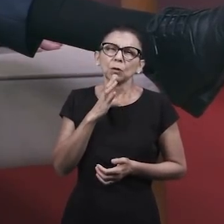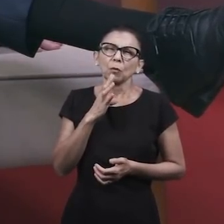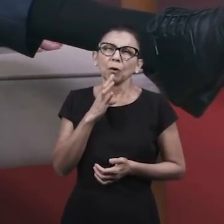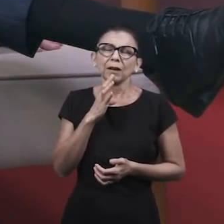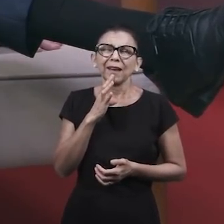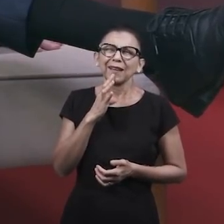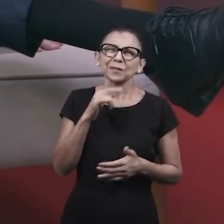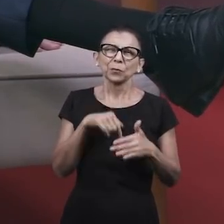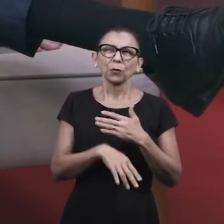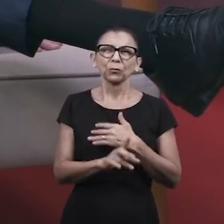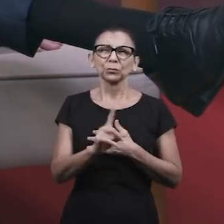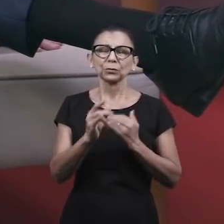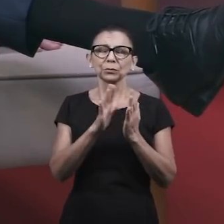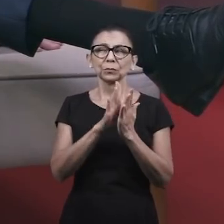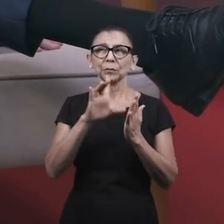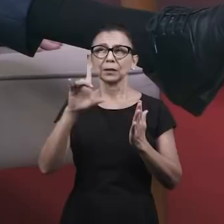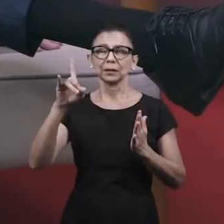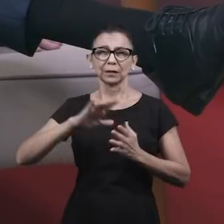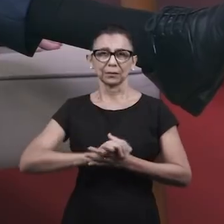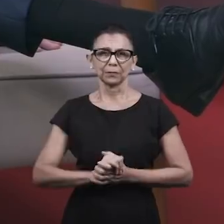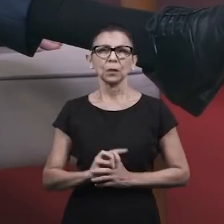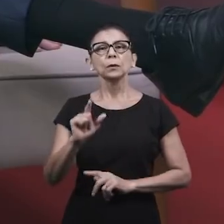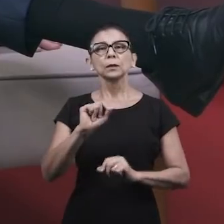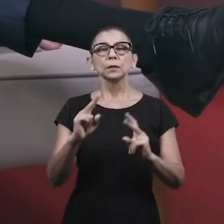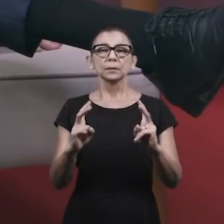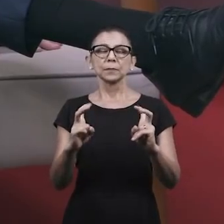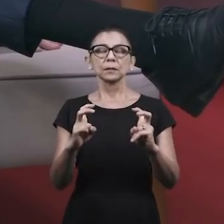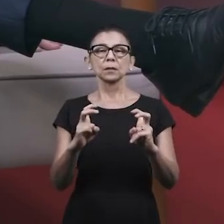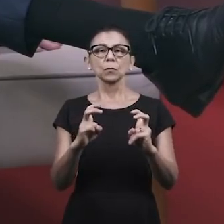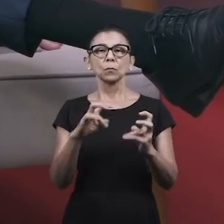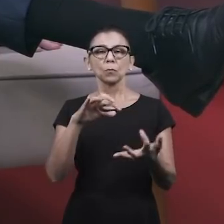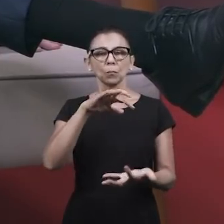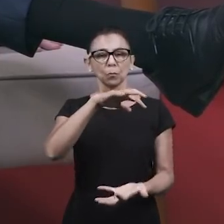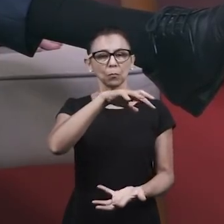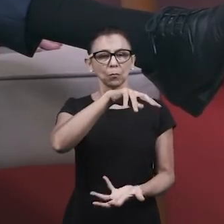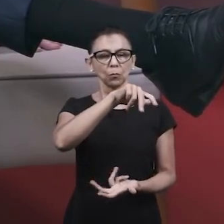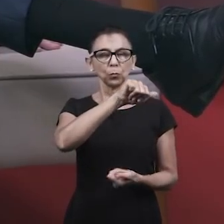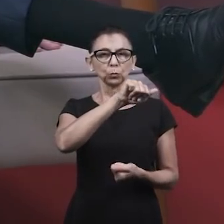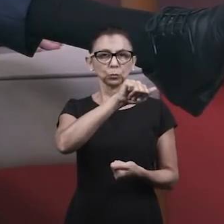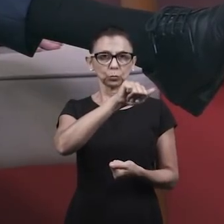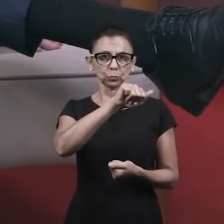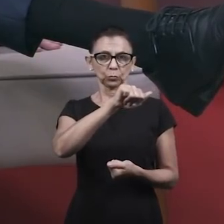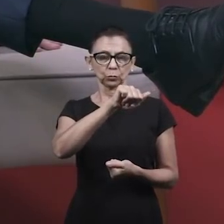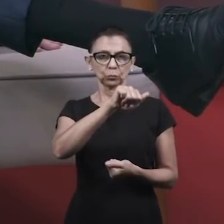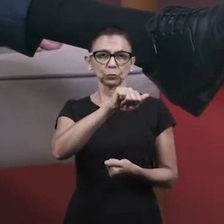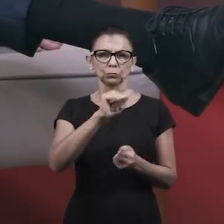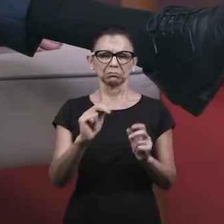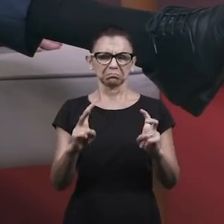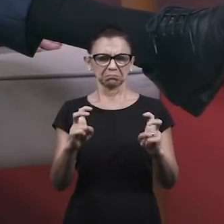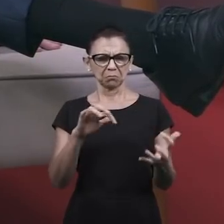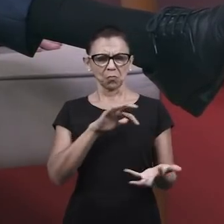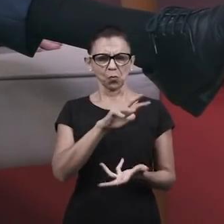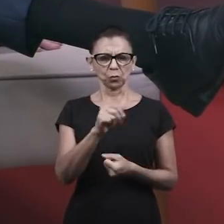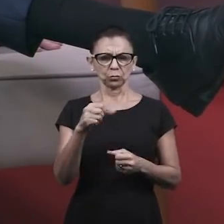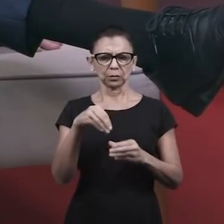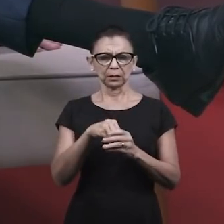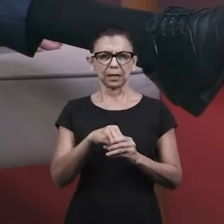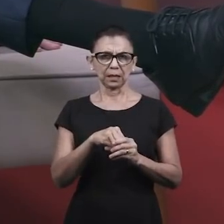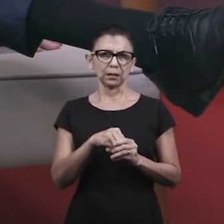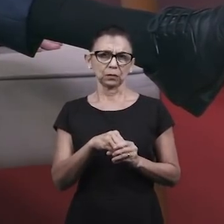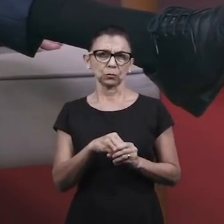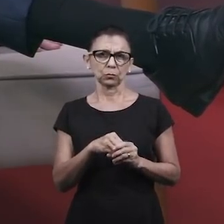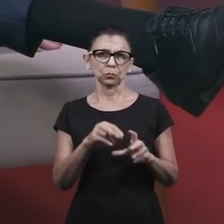espiritual, que é bíblico, então o mundo ele entra numa decadência contínua, né? E a